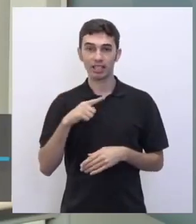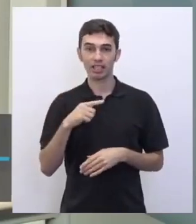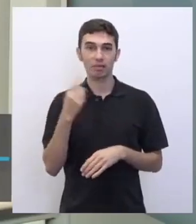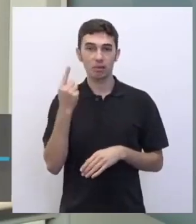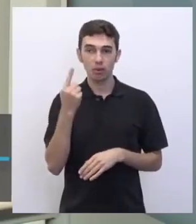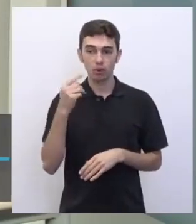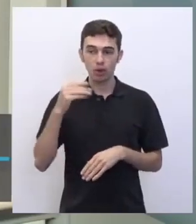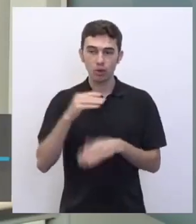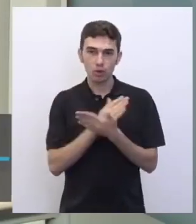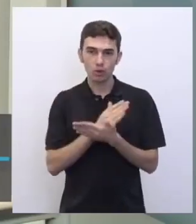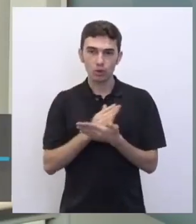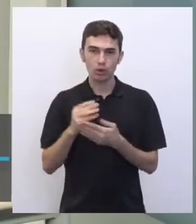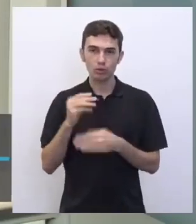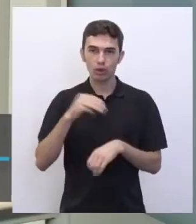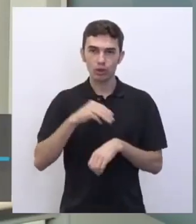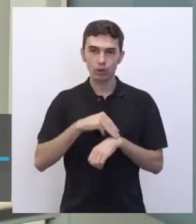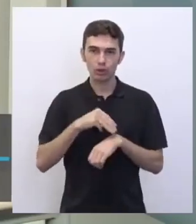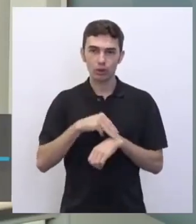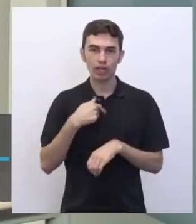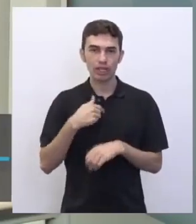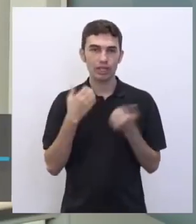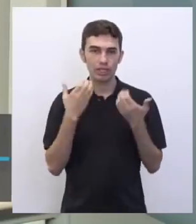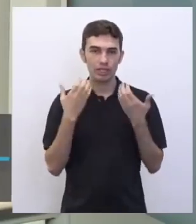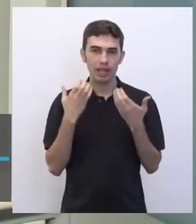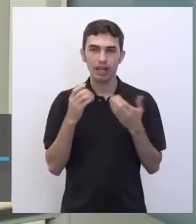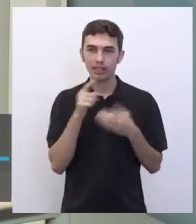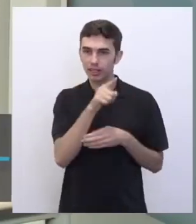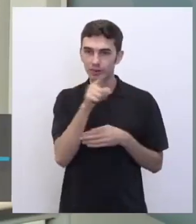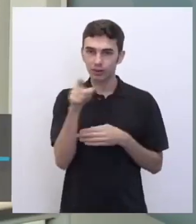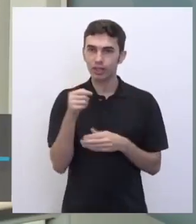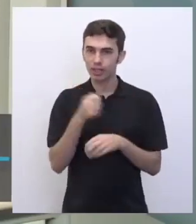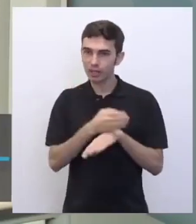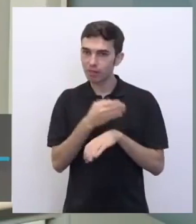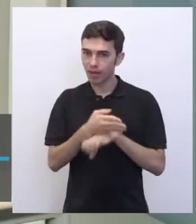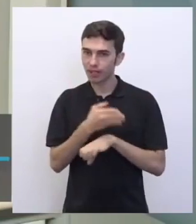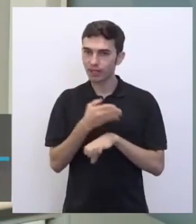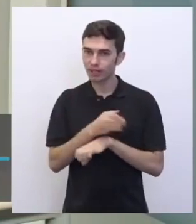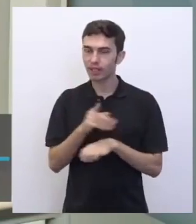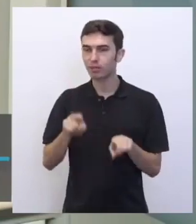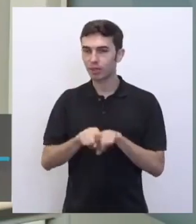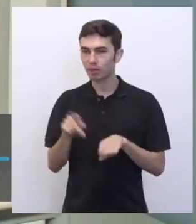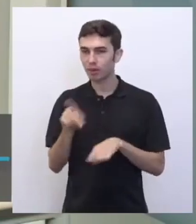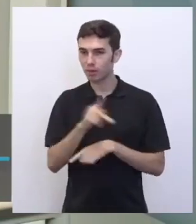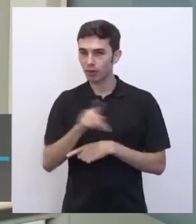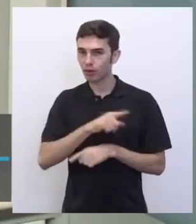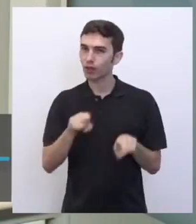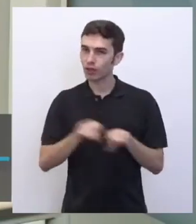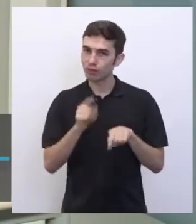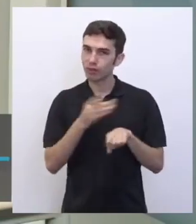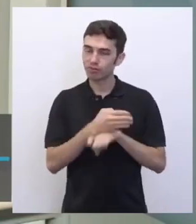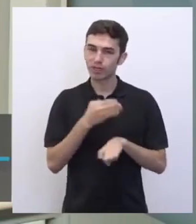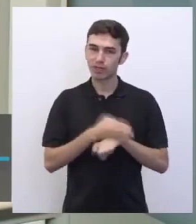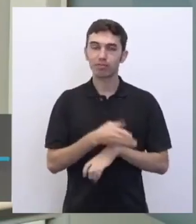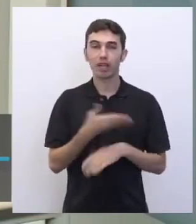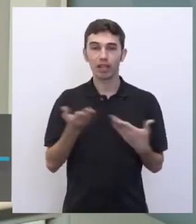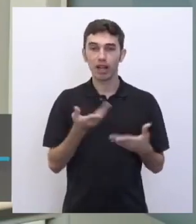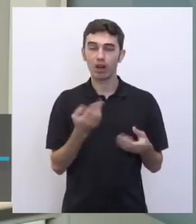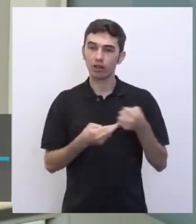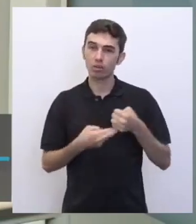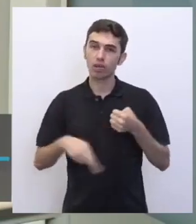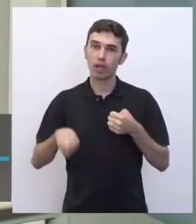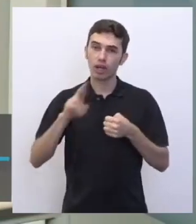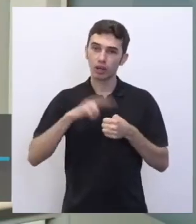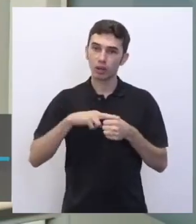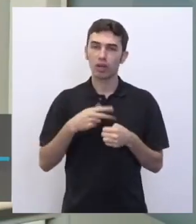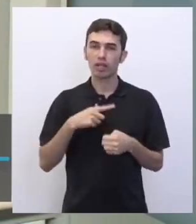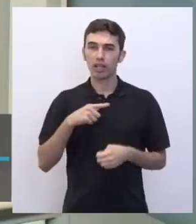contar com muitas participações dos nossos estudantes e professores também. Então, nesse primeiro momento, retomar com vocês que